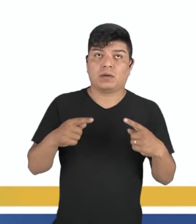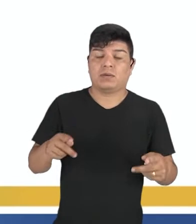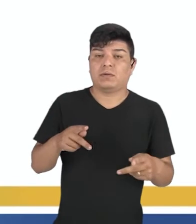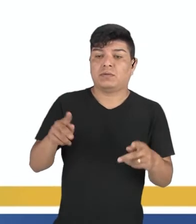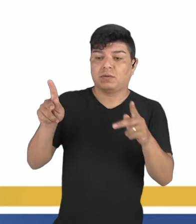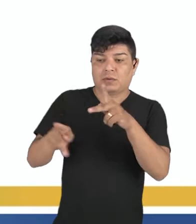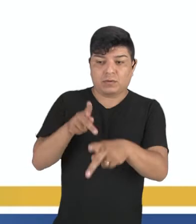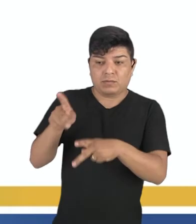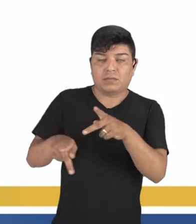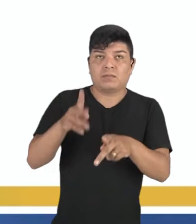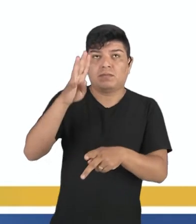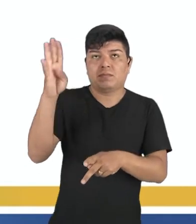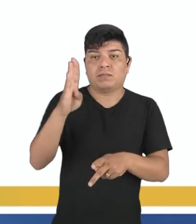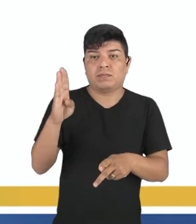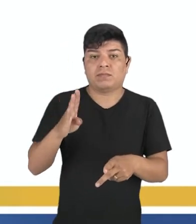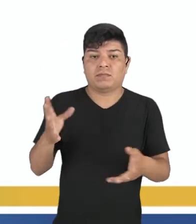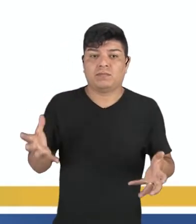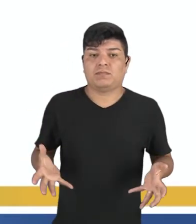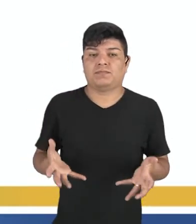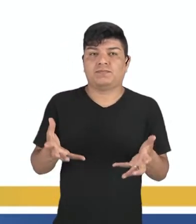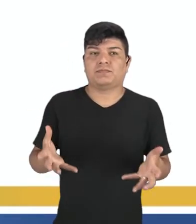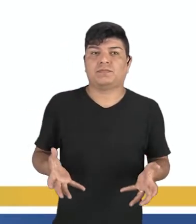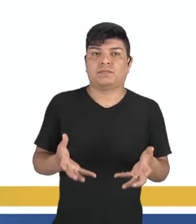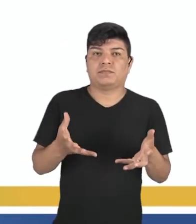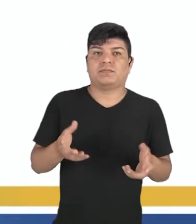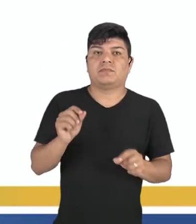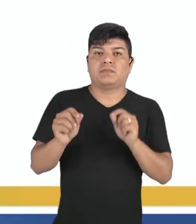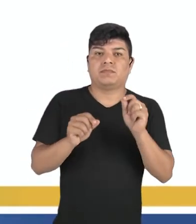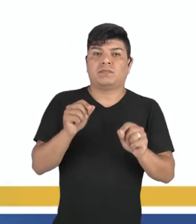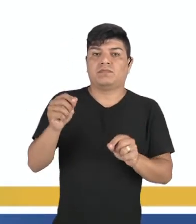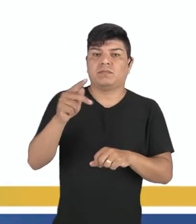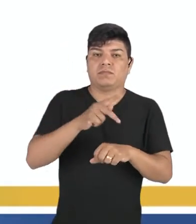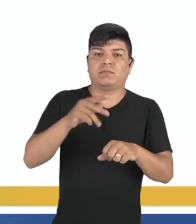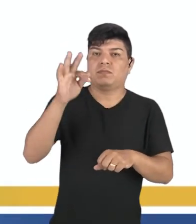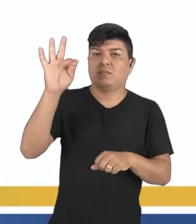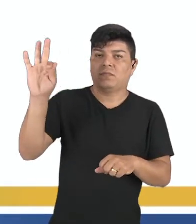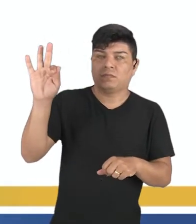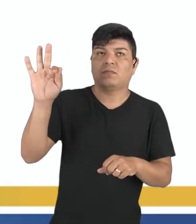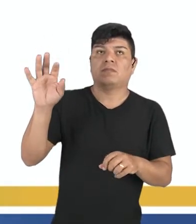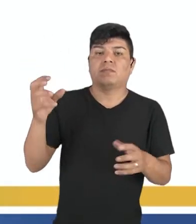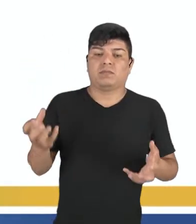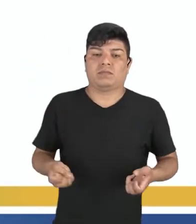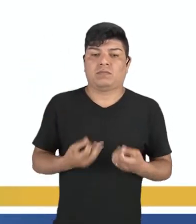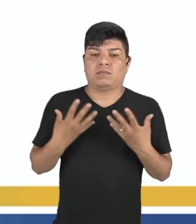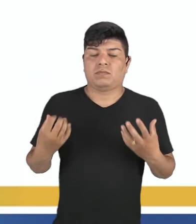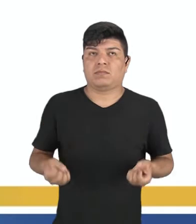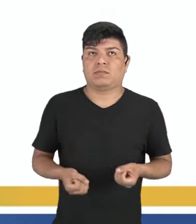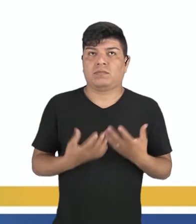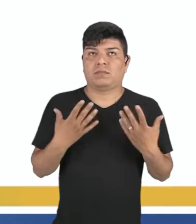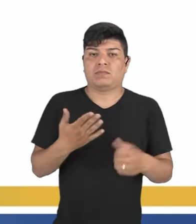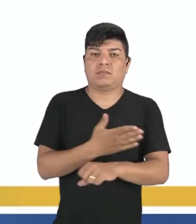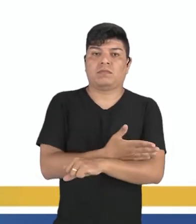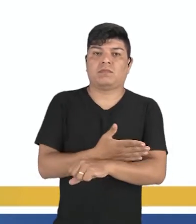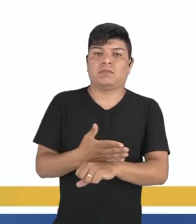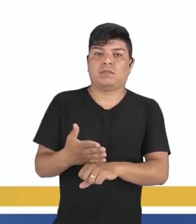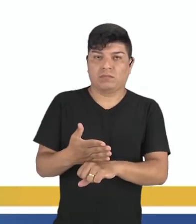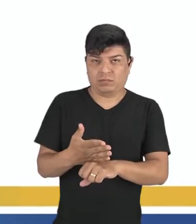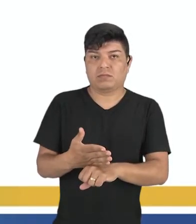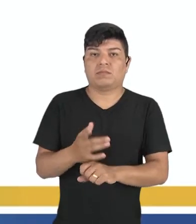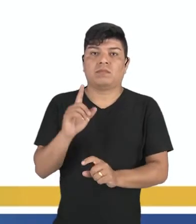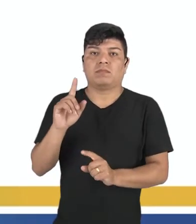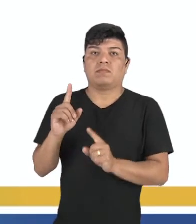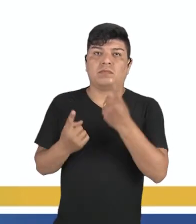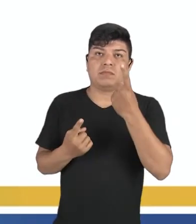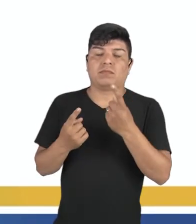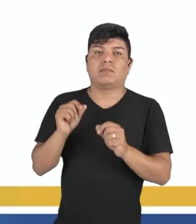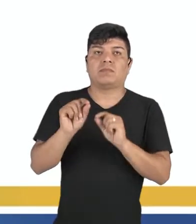brasileira também sofreu influência francesa, manifestada nas tradicionais quadrilhas. A dança